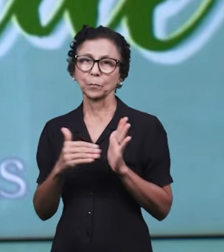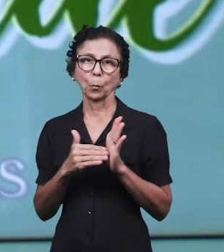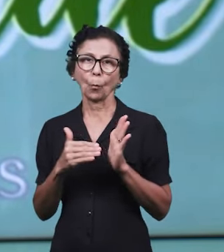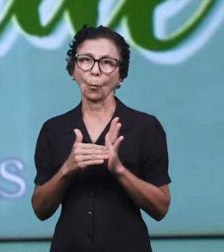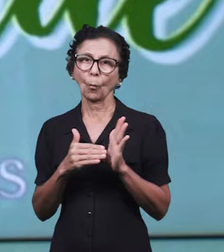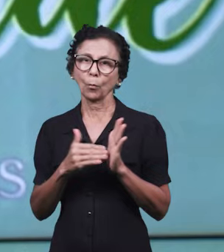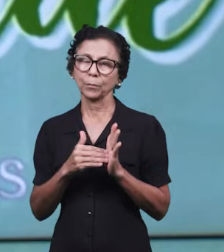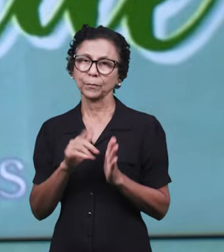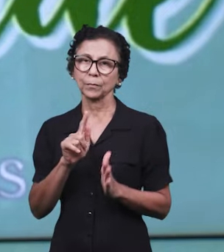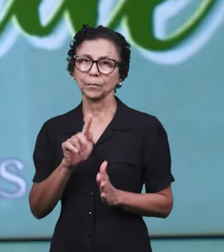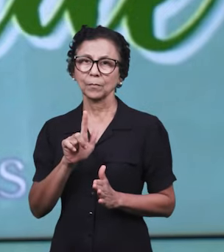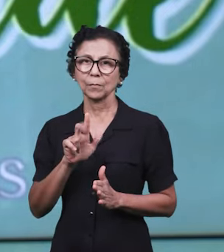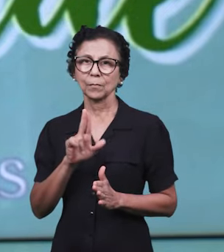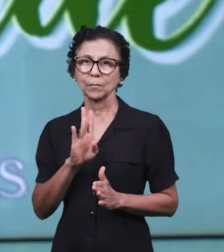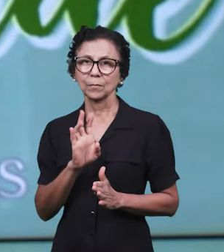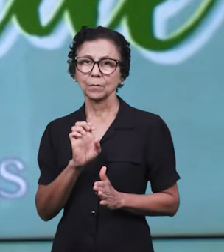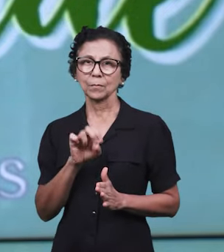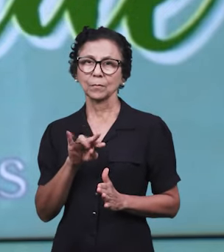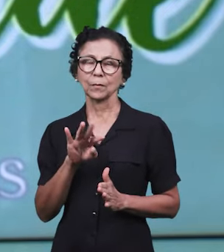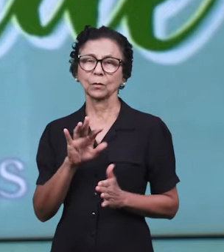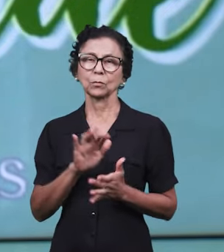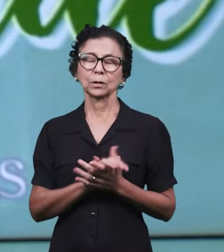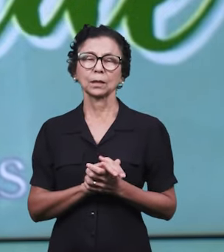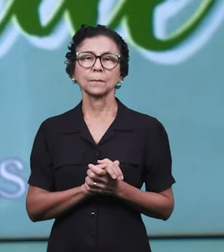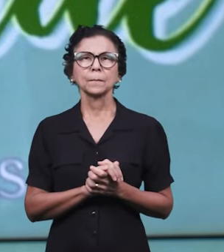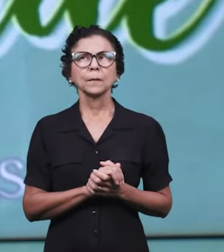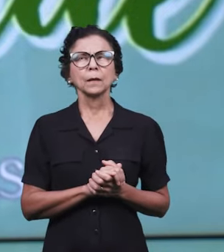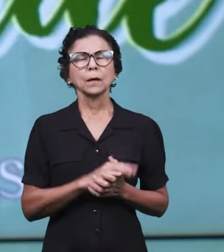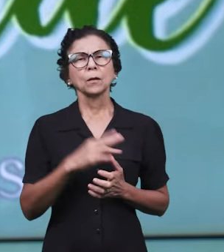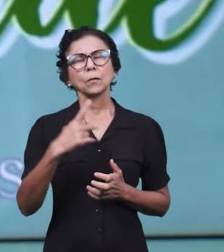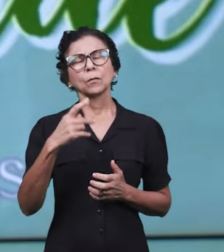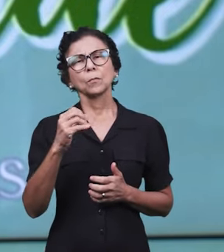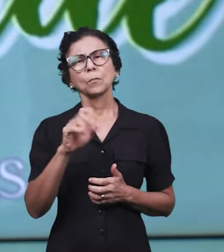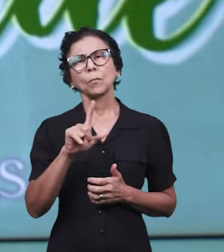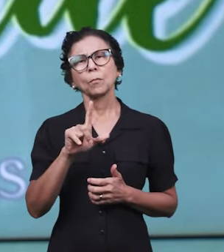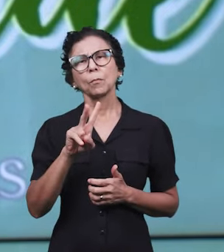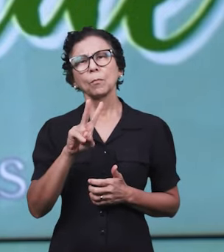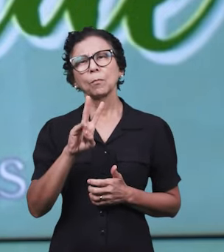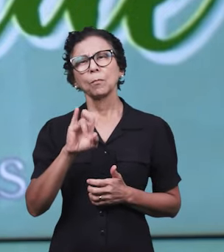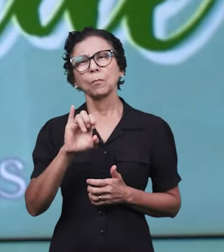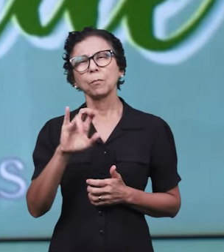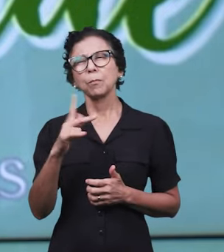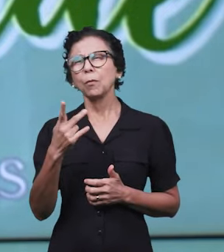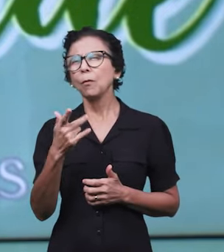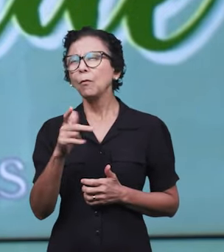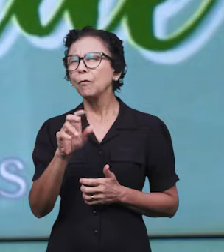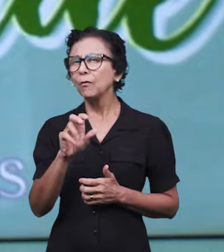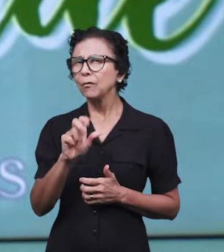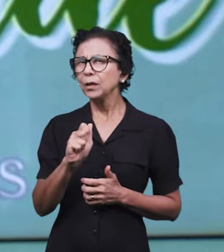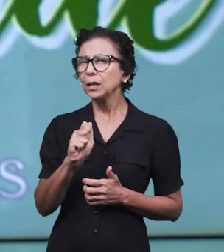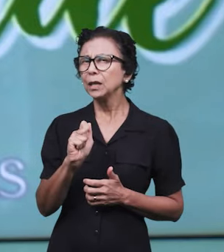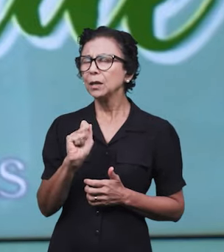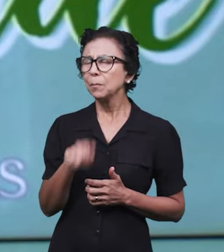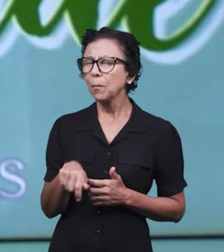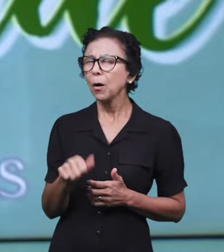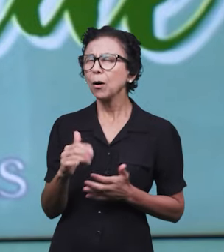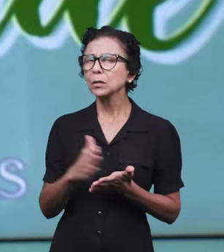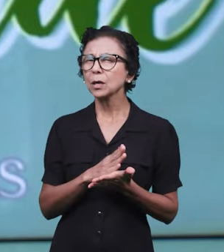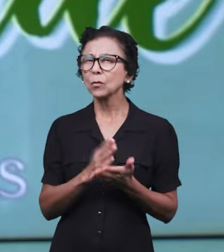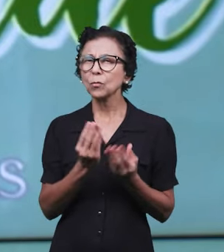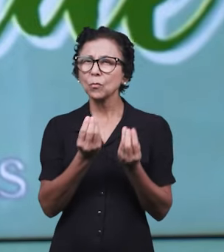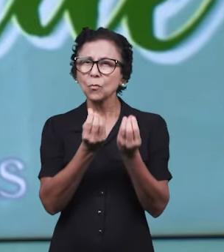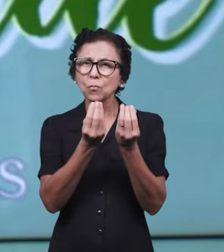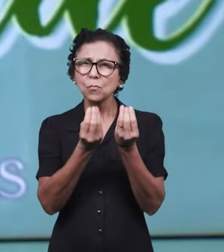alimentos industrializados, como o polvilho, por exemplo, eles podem ser contaminados por algum resíduo de farinha de trigo que